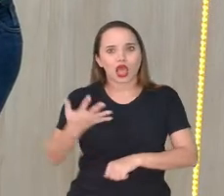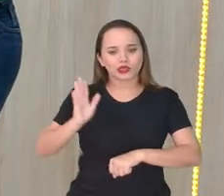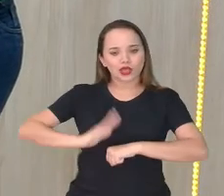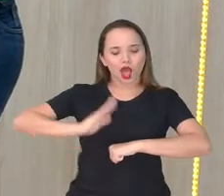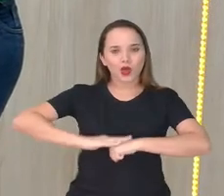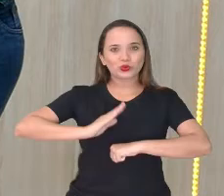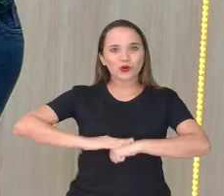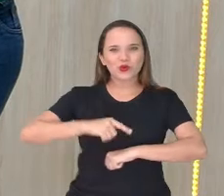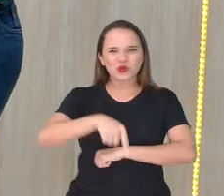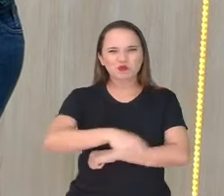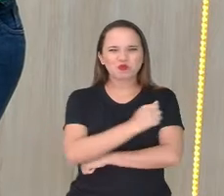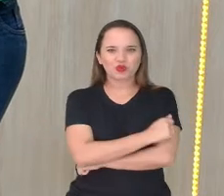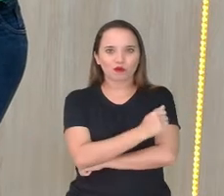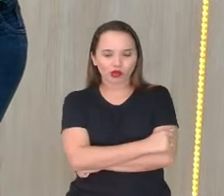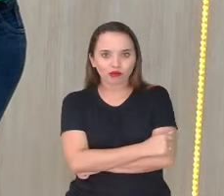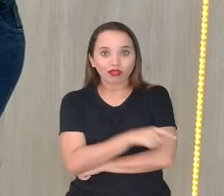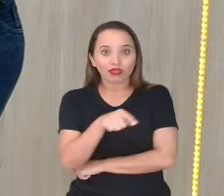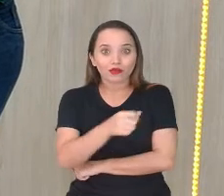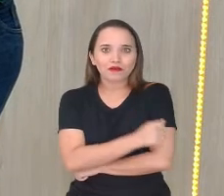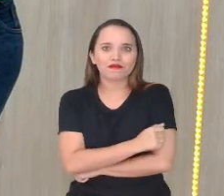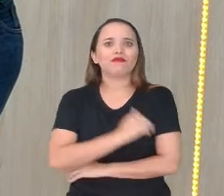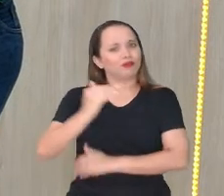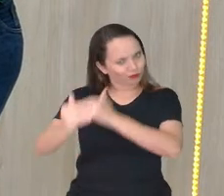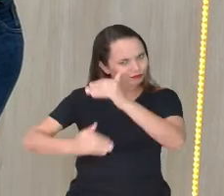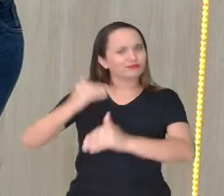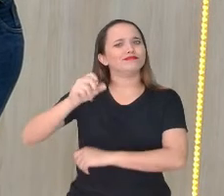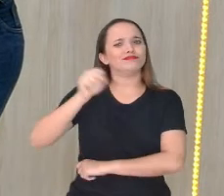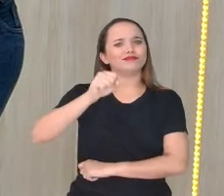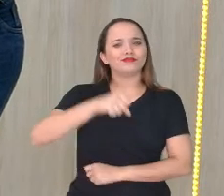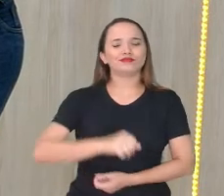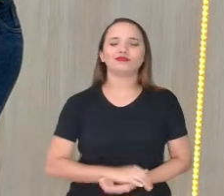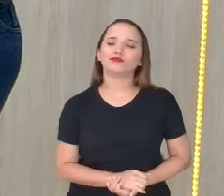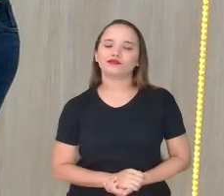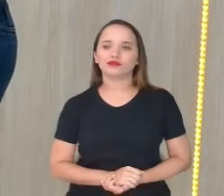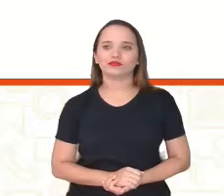ele realmente vai progredir.